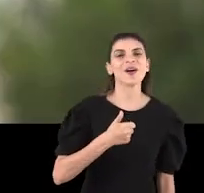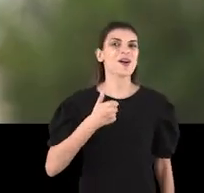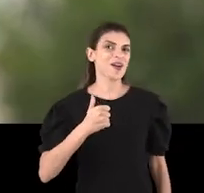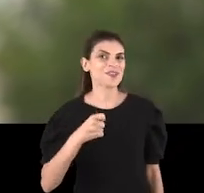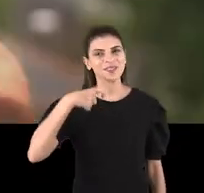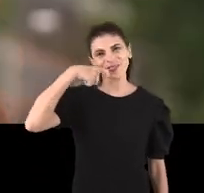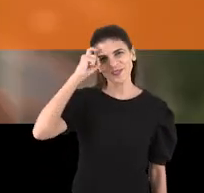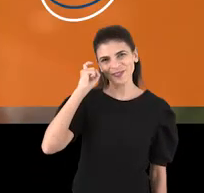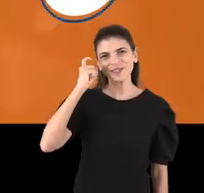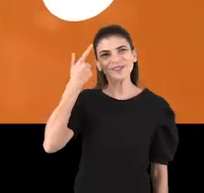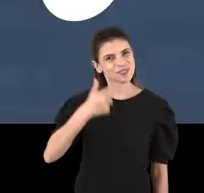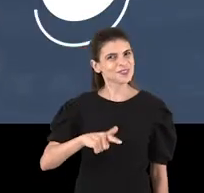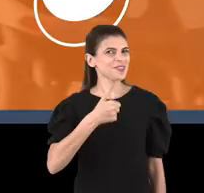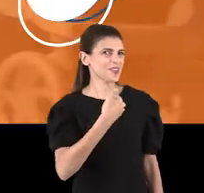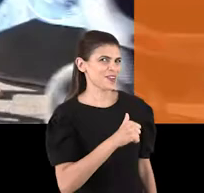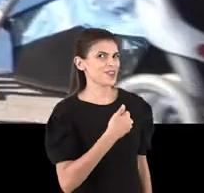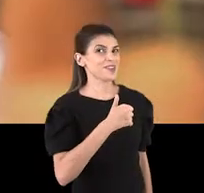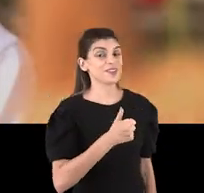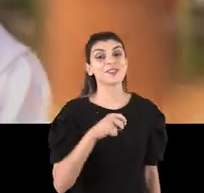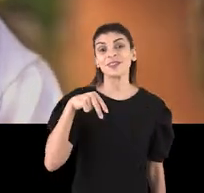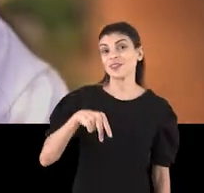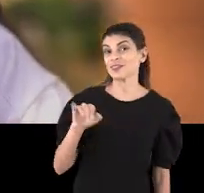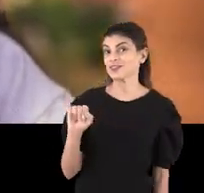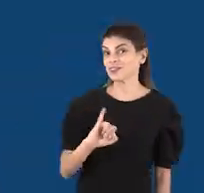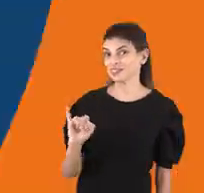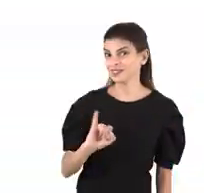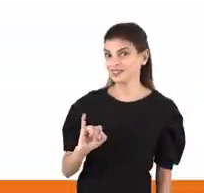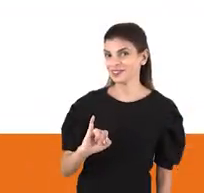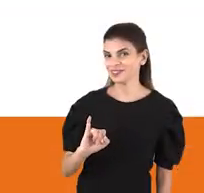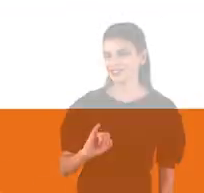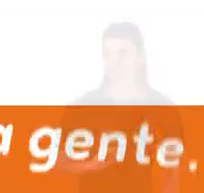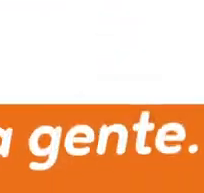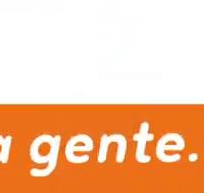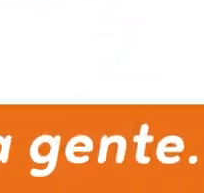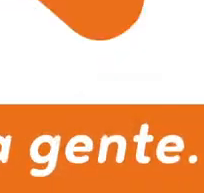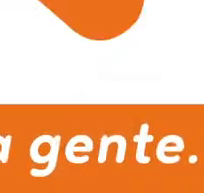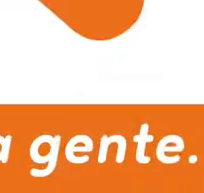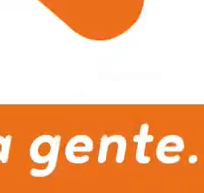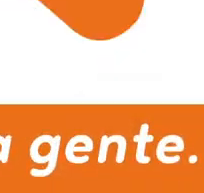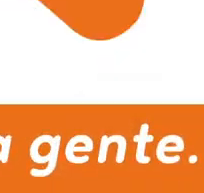Apertiu. Rogério é 11. De novo, Tru. Nova Iguaçu. 11 é Rogério.